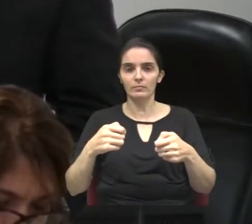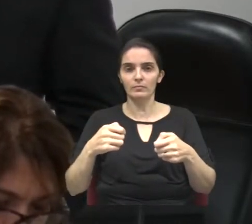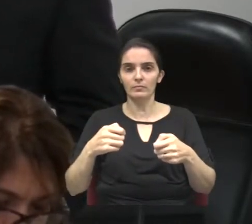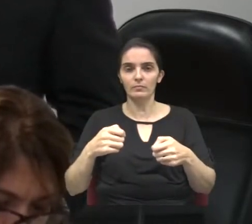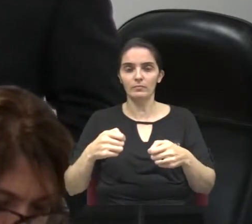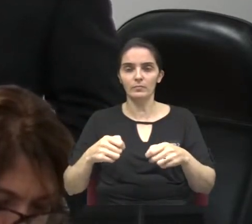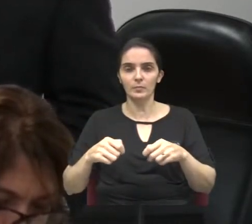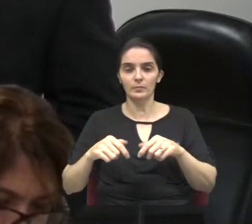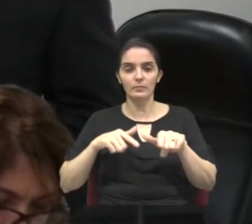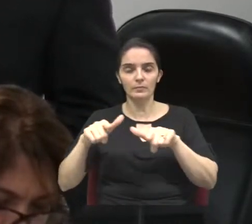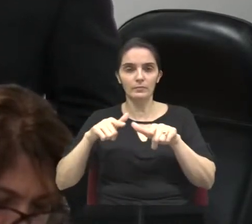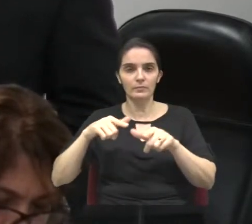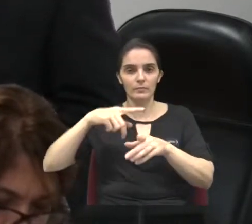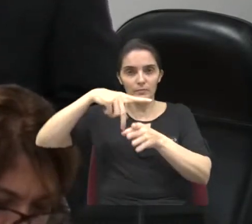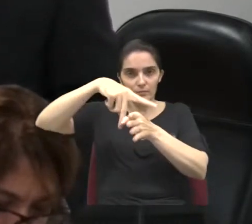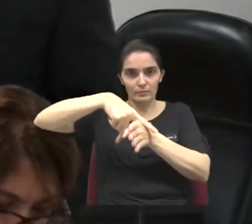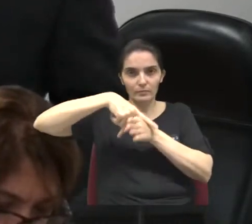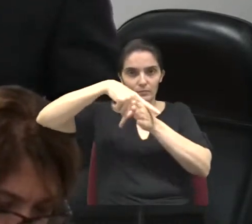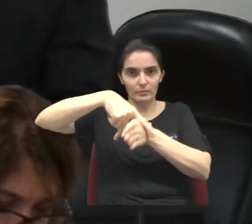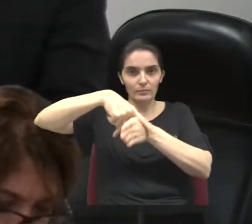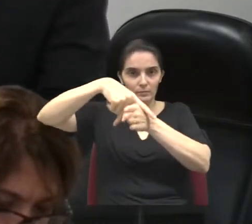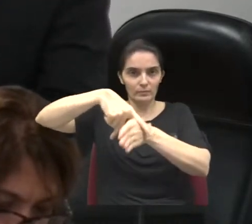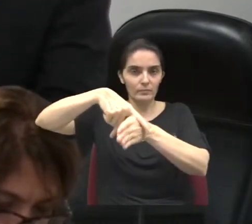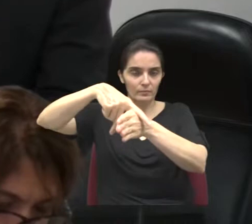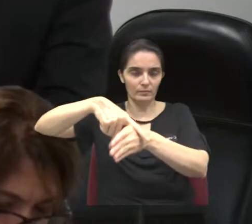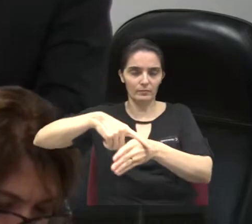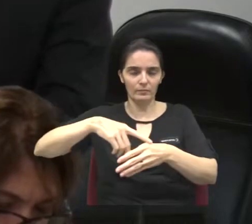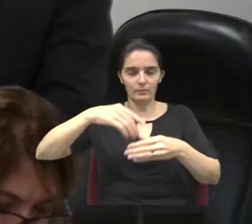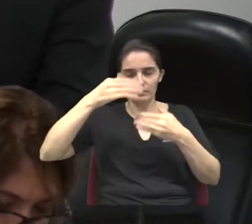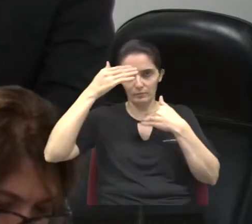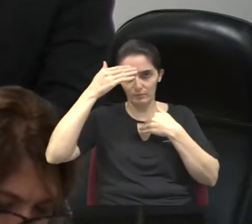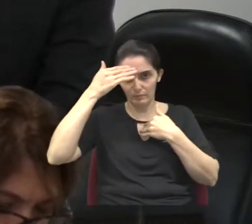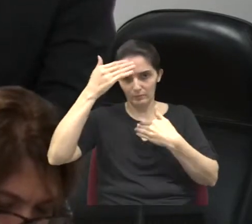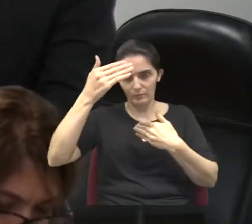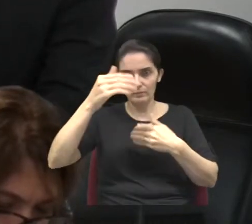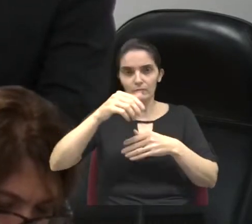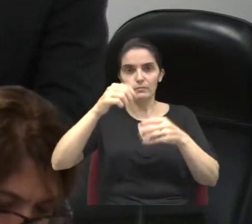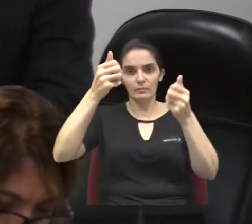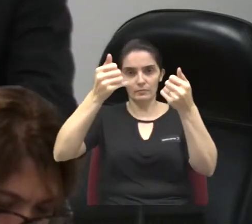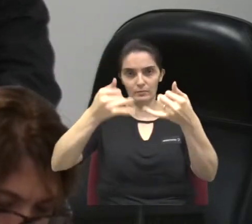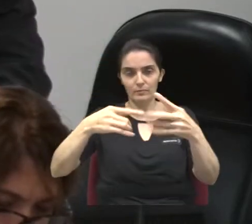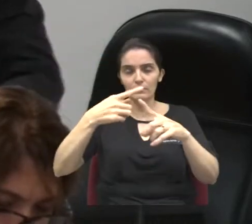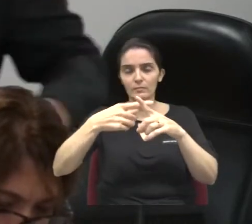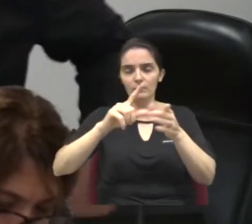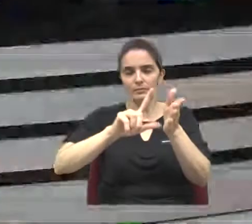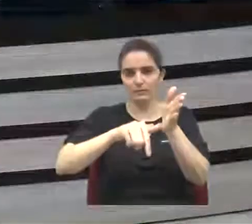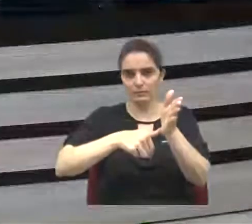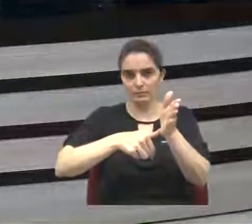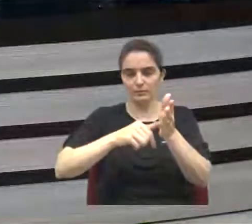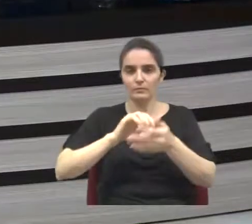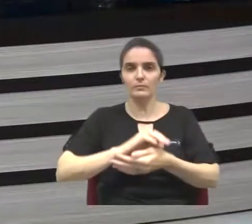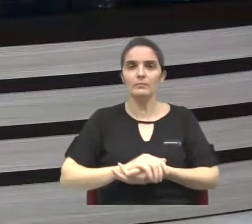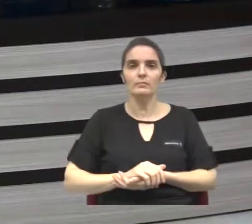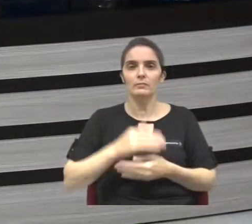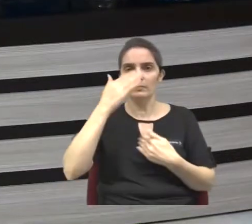respeitosamente, venho aqui me direcionar ao senhor e me justificar a todos aí o devido atraso. Obrigado. Muito bem.